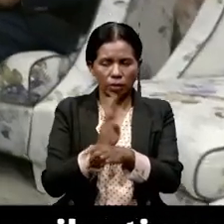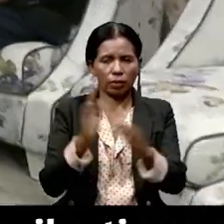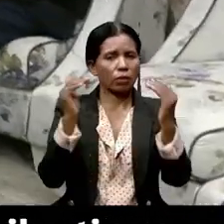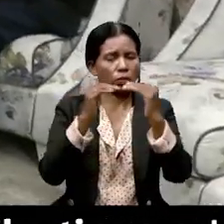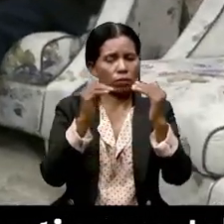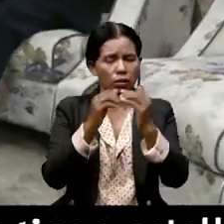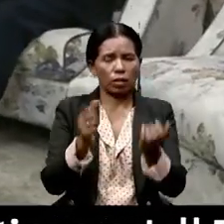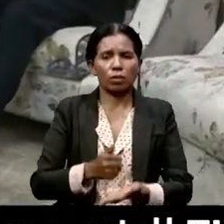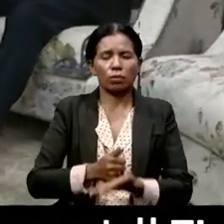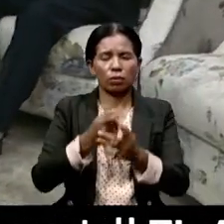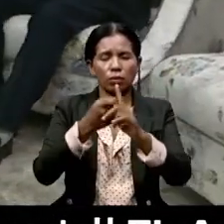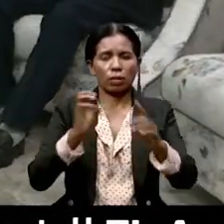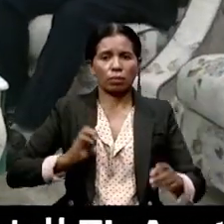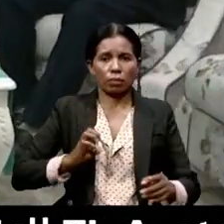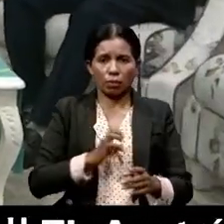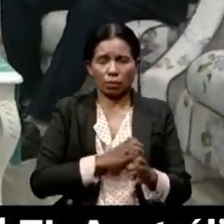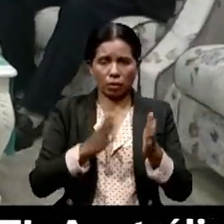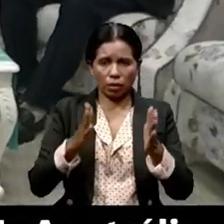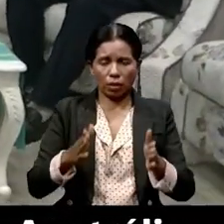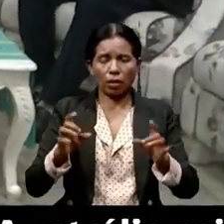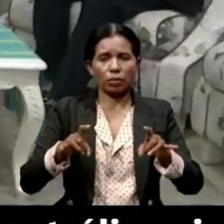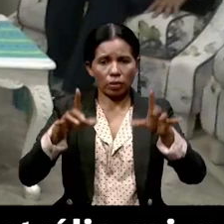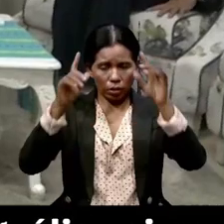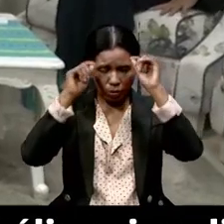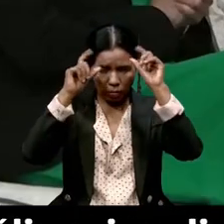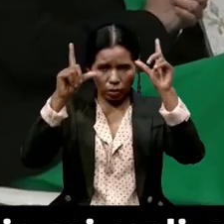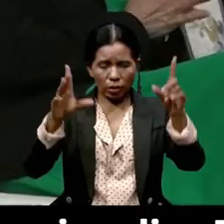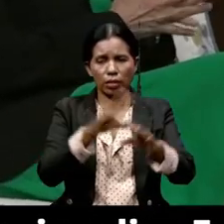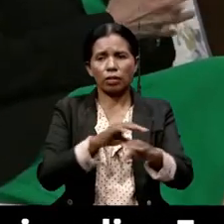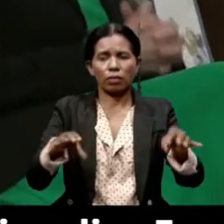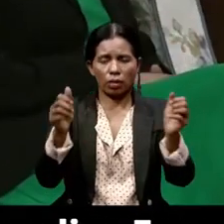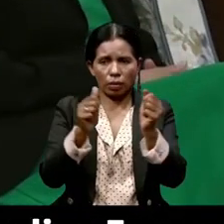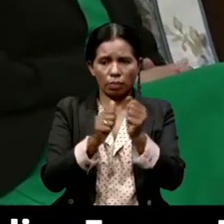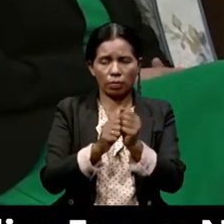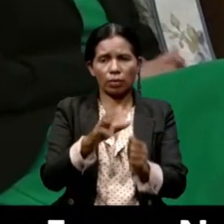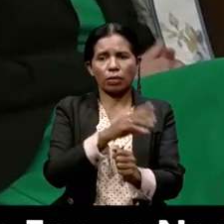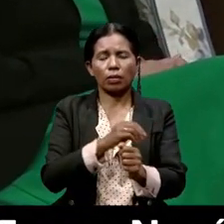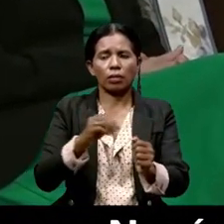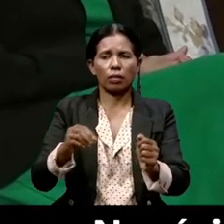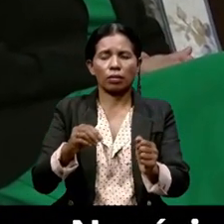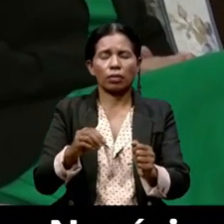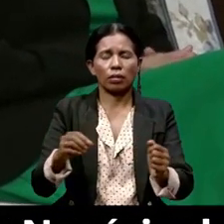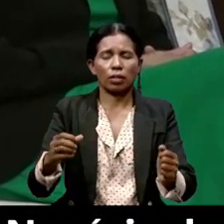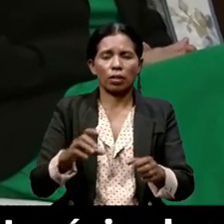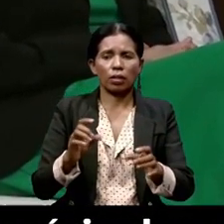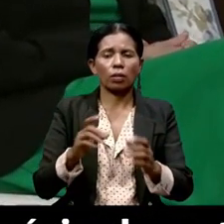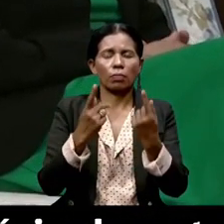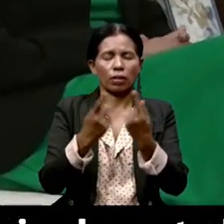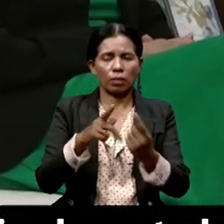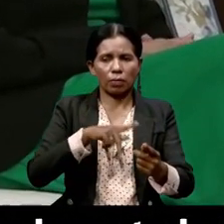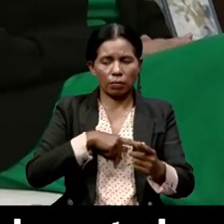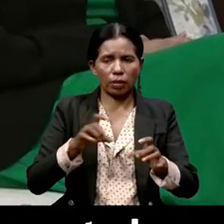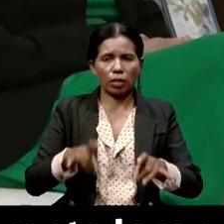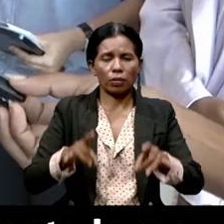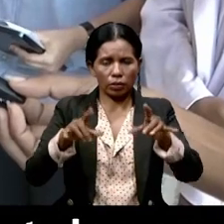husi Embaixada Australia Timor Leste nebe kolabora ho Kamra Komersi Industri Timor Leste nebe se participa husi setor privado Australia no Timor Leste.